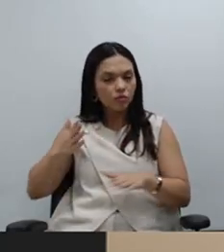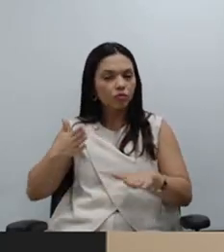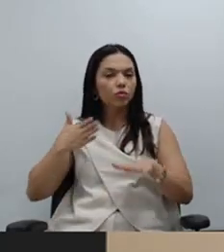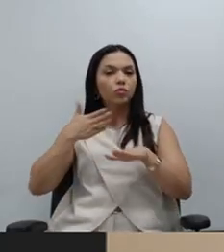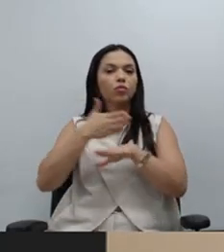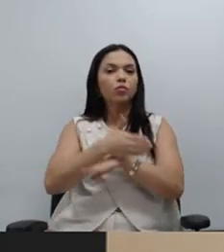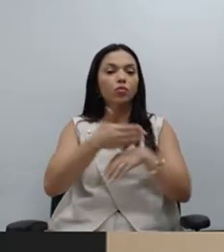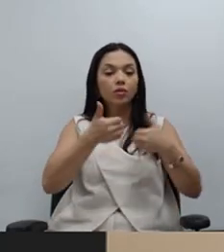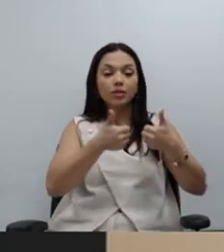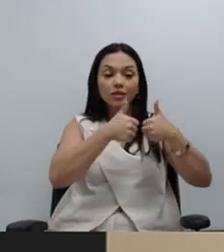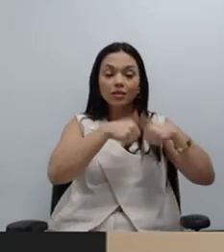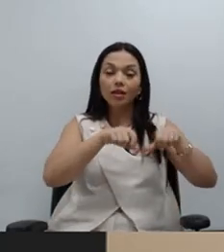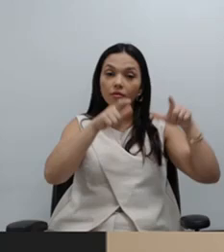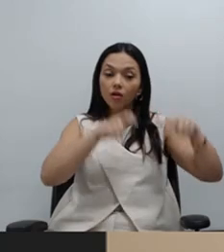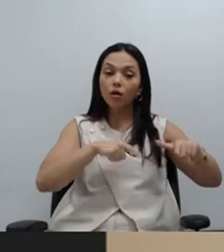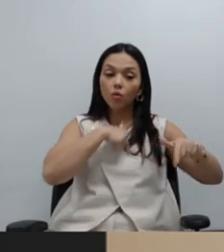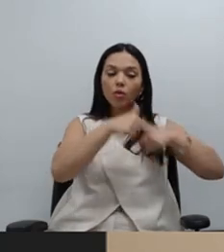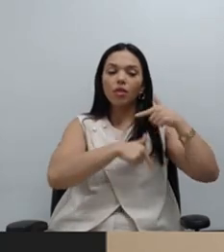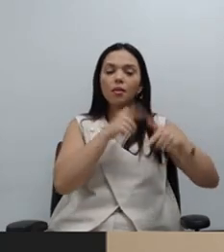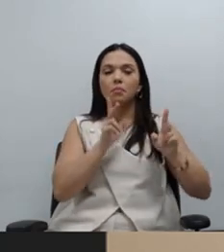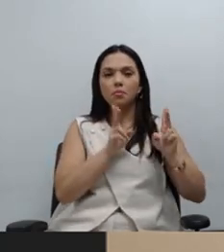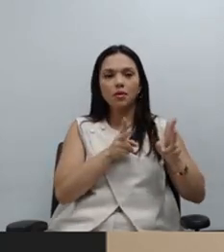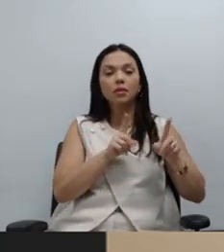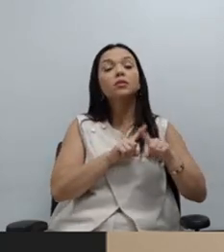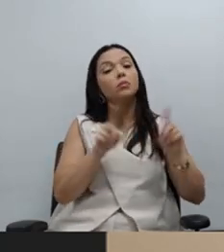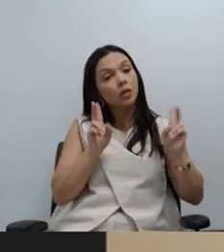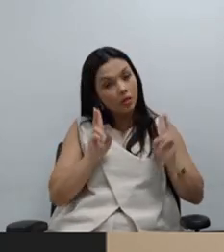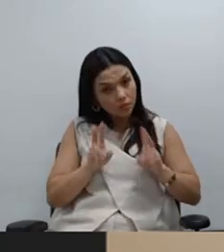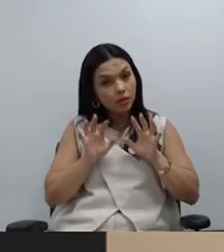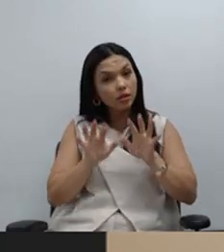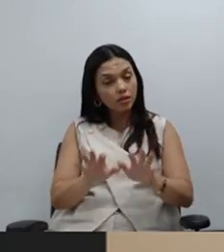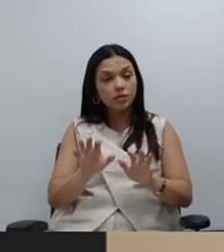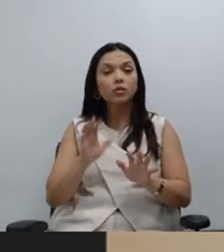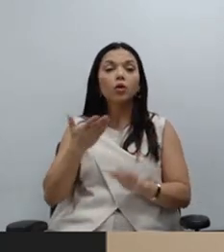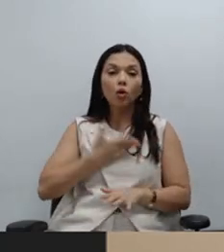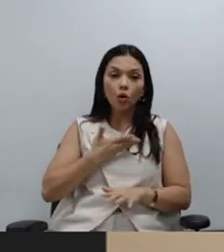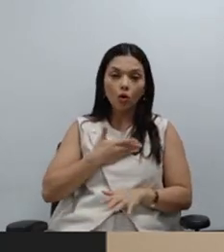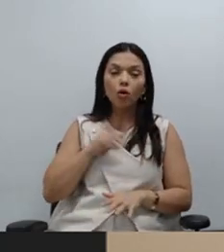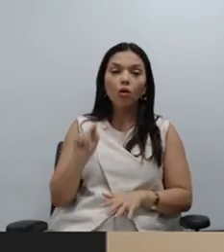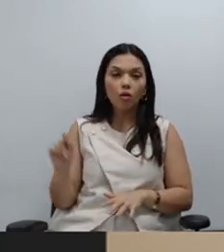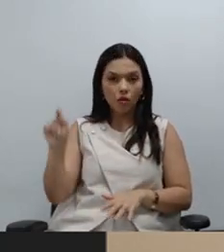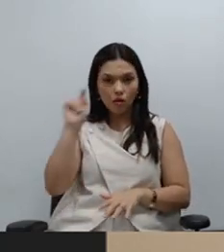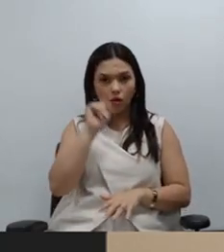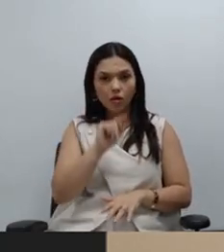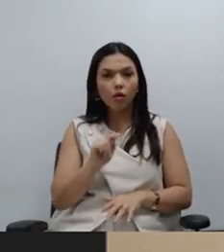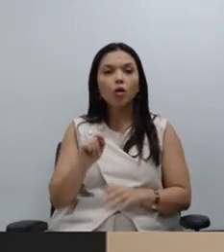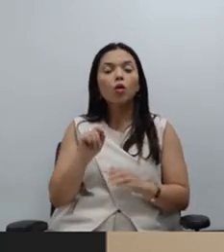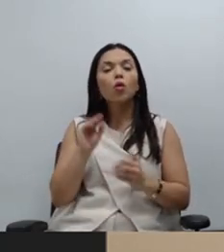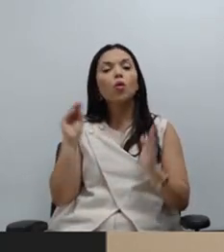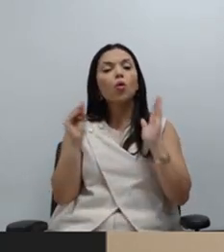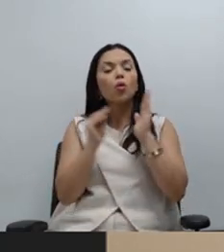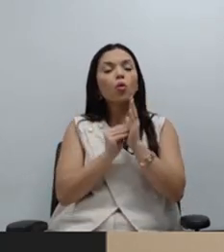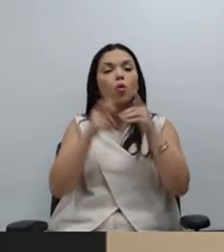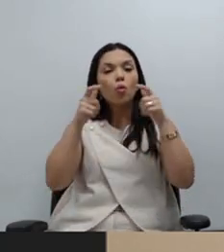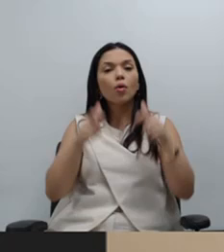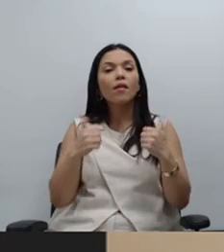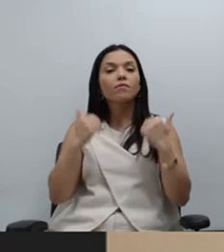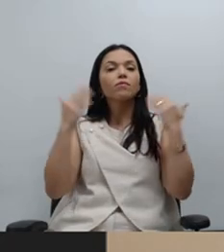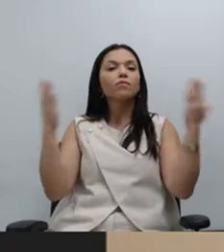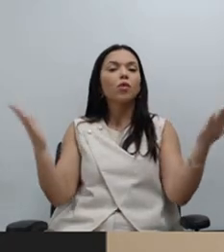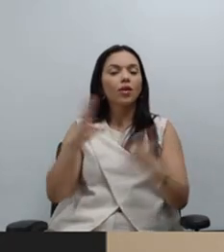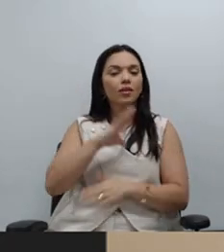é lotado. Mesmo assim, houve colegas que colocaram como primeira opção uma unidade de fora de sua cidade,